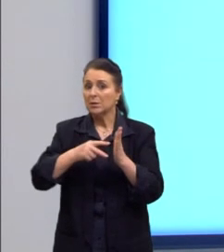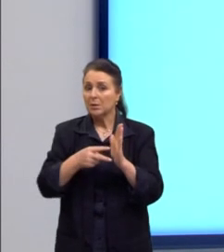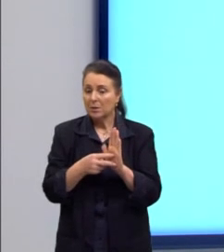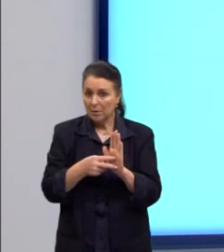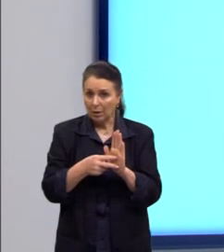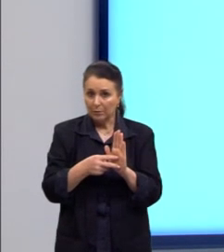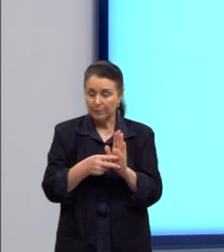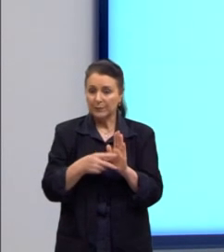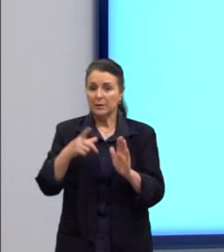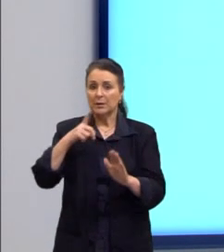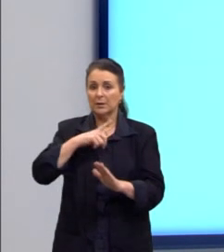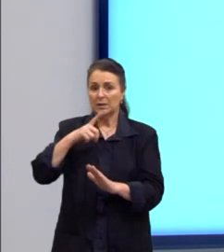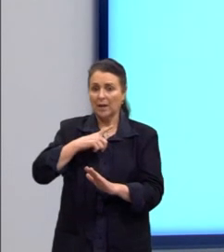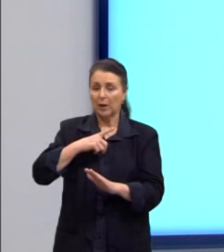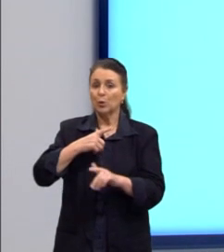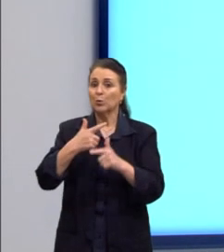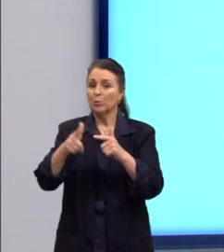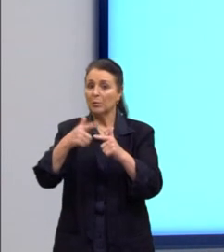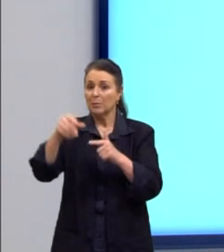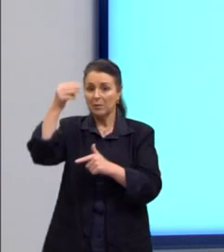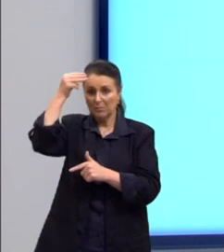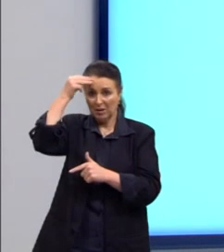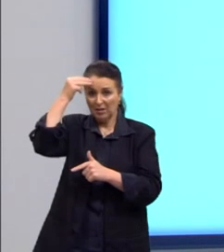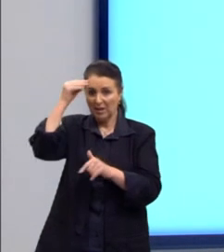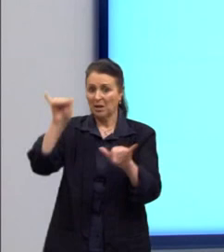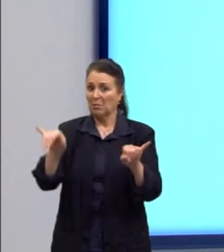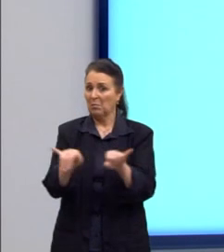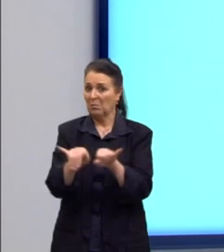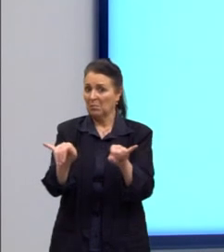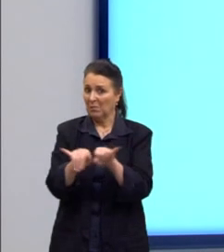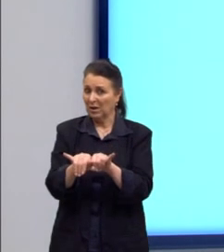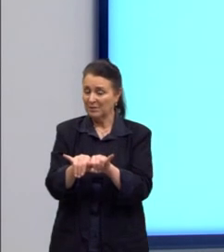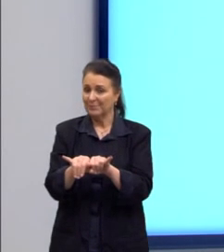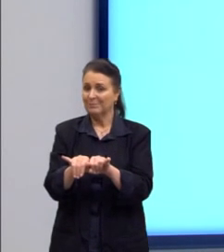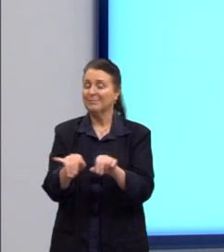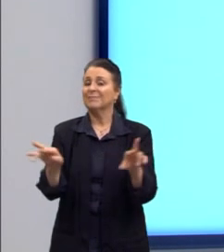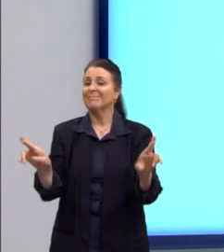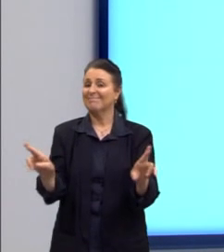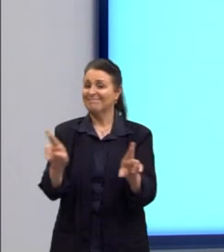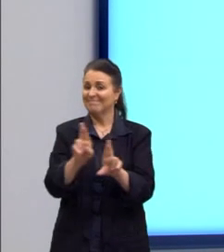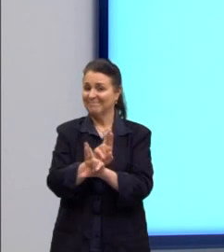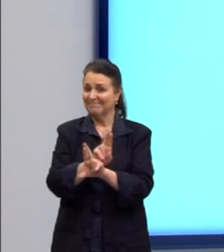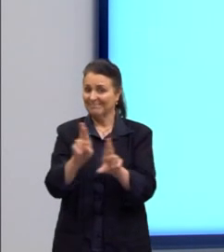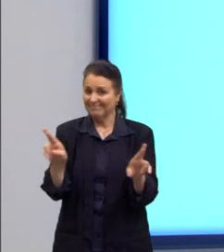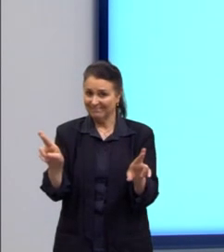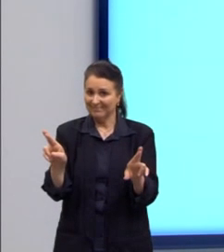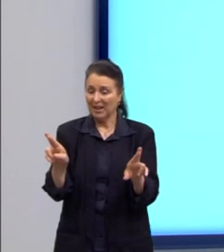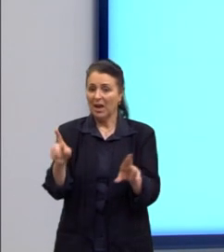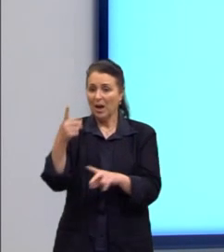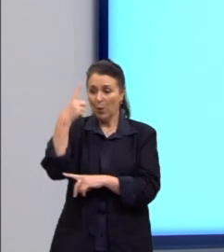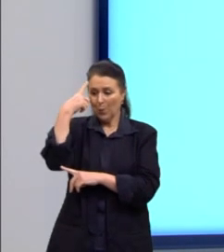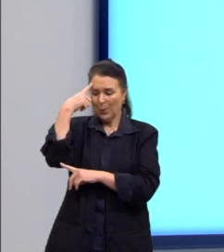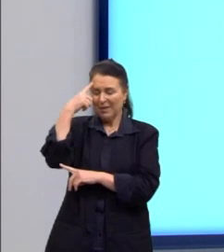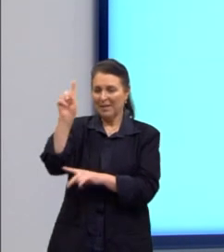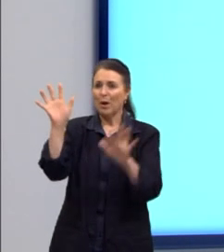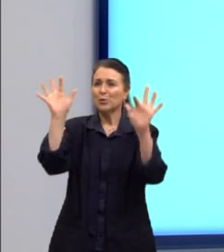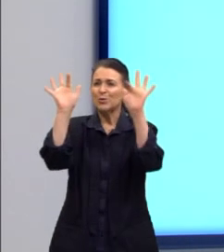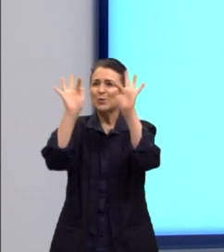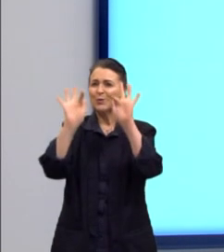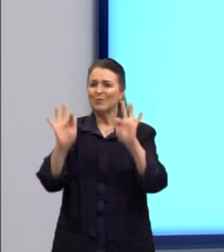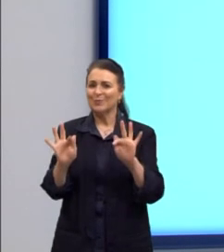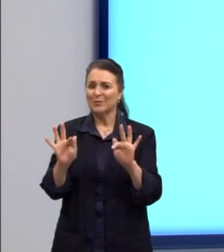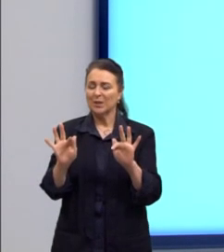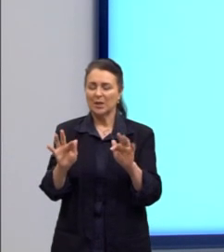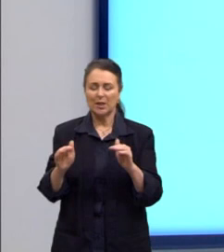de um transtorno mental é frescura entre aspas está relacionado a um ideal de felicidade que